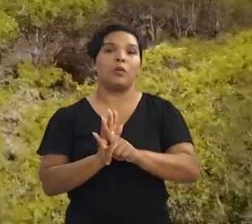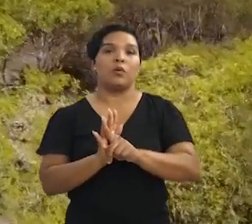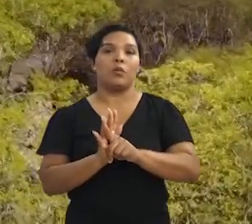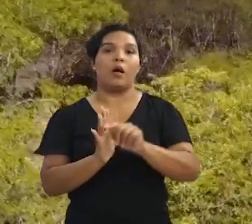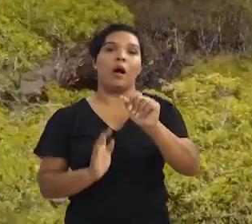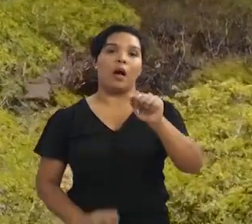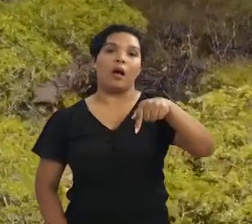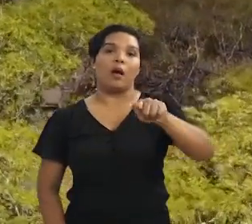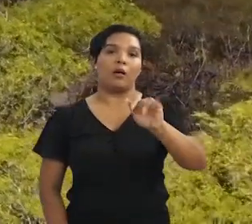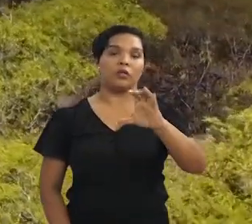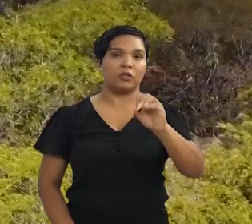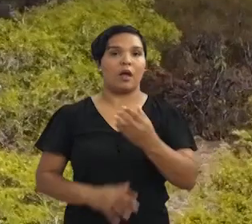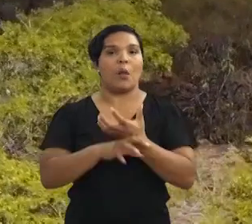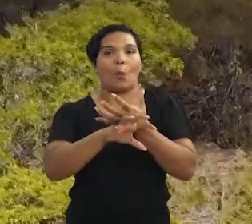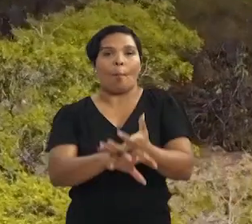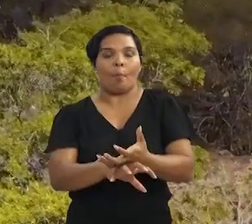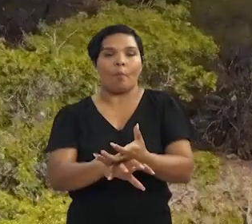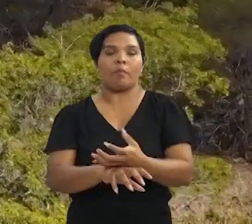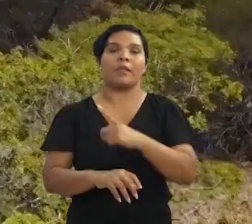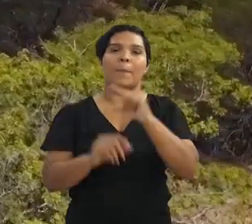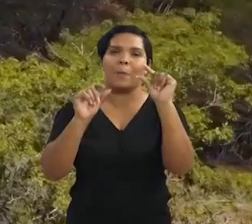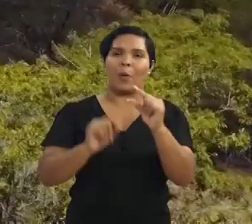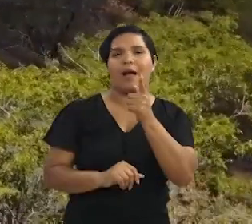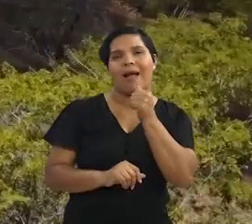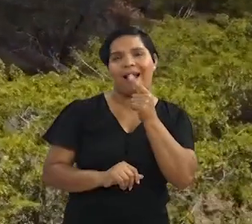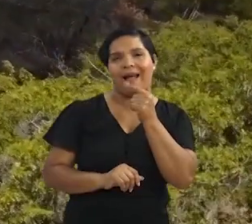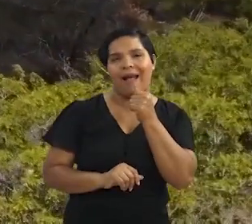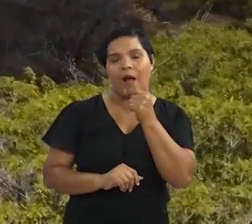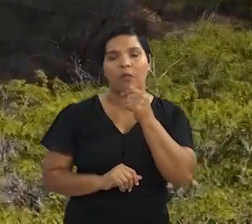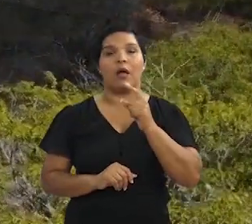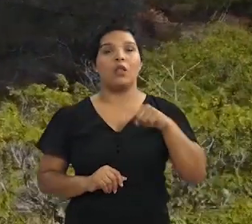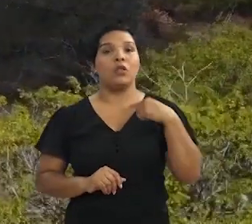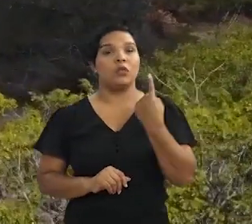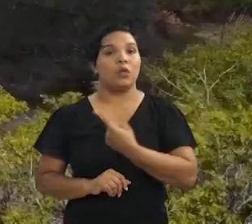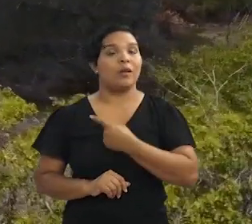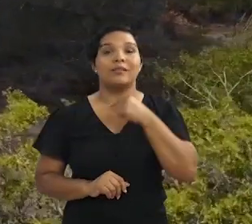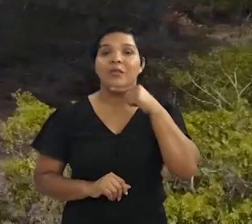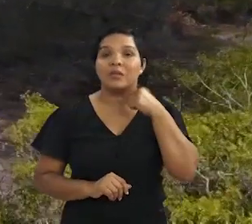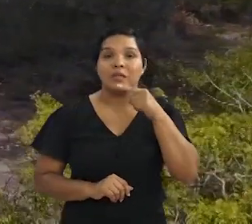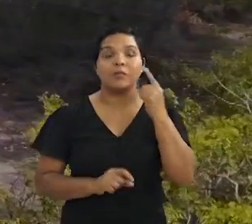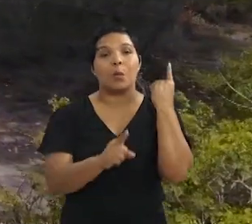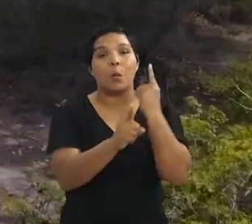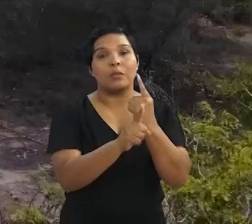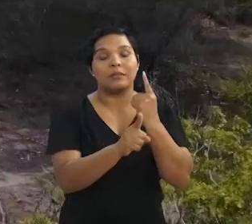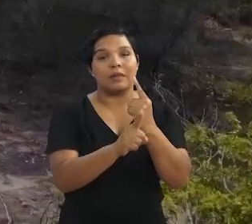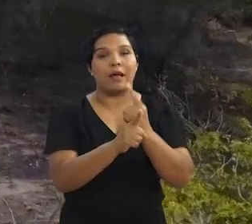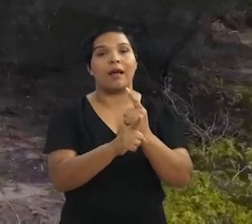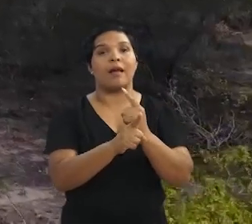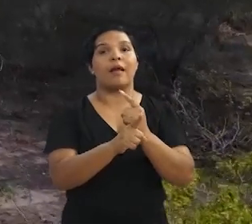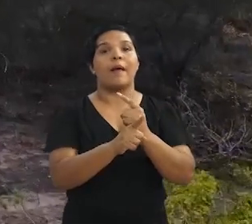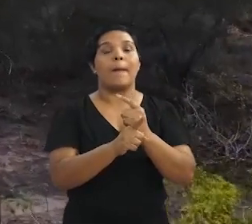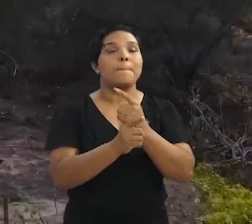do Angico, talvez por ser caatinga, né, tem pouca água disponível, nós não encontramos essas